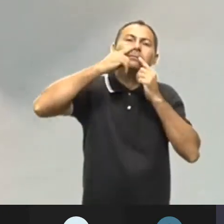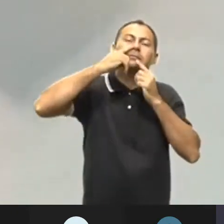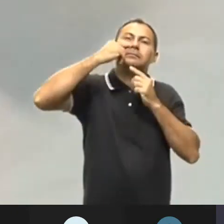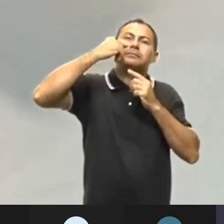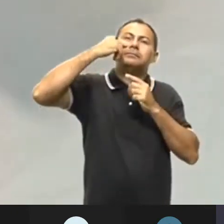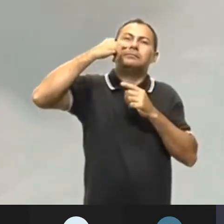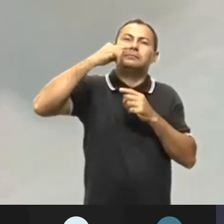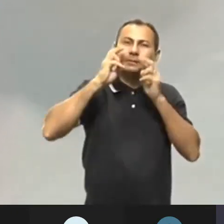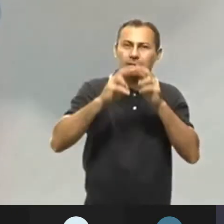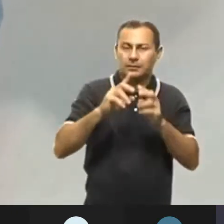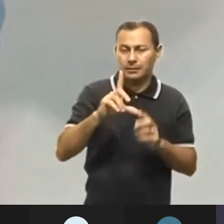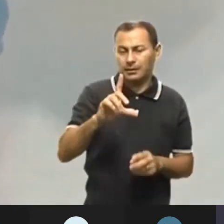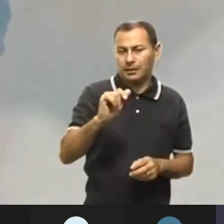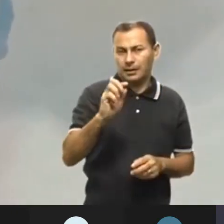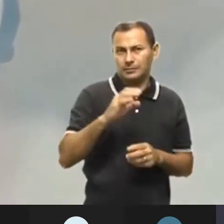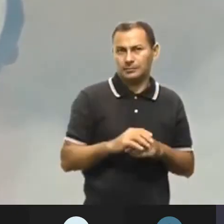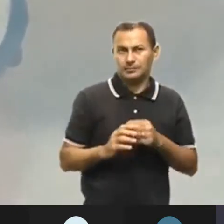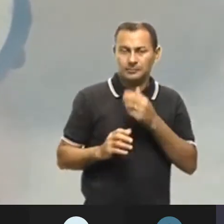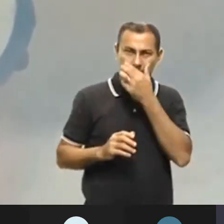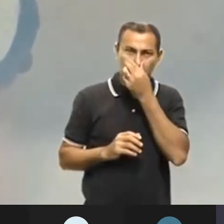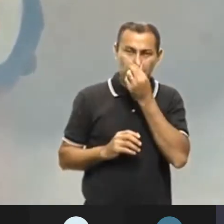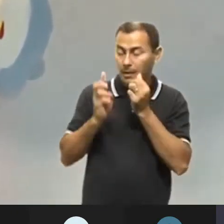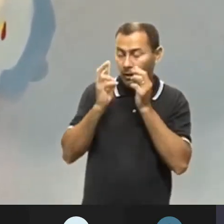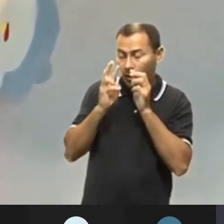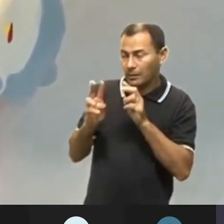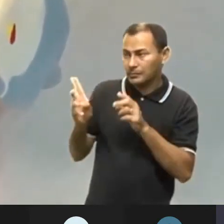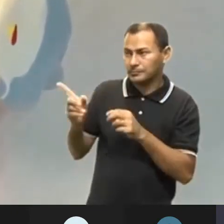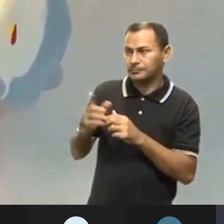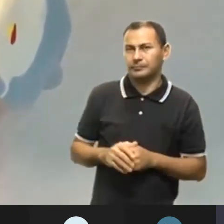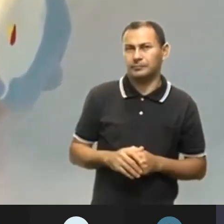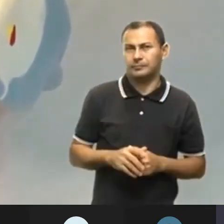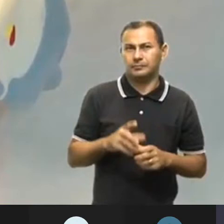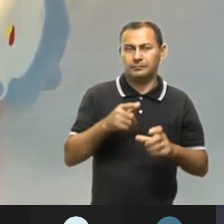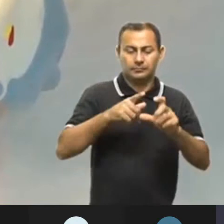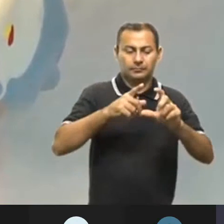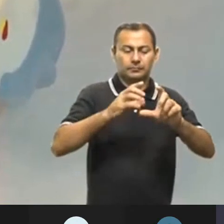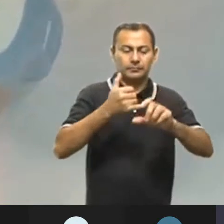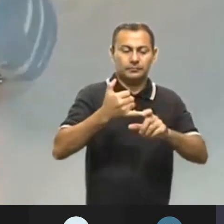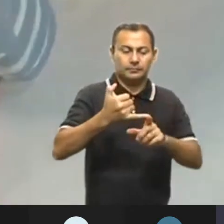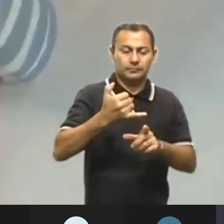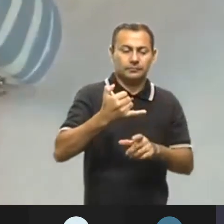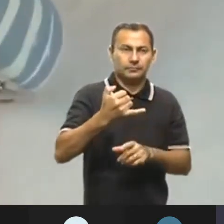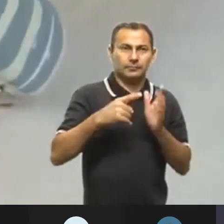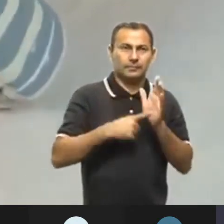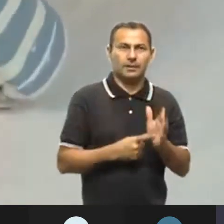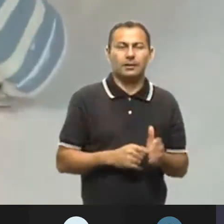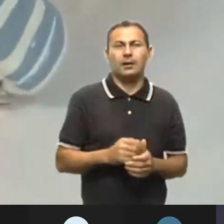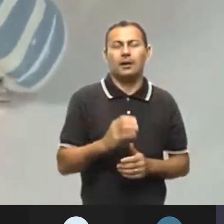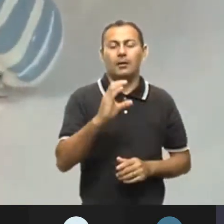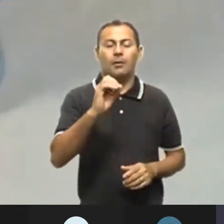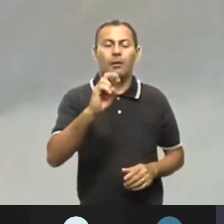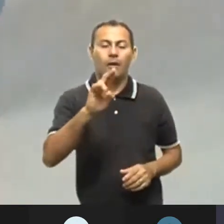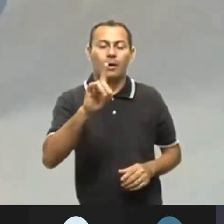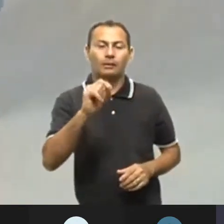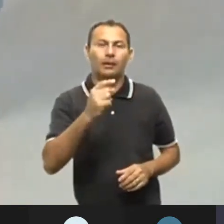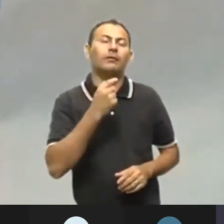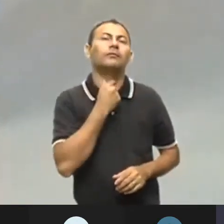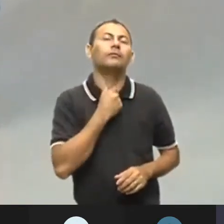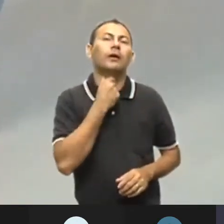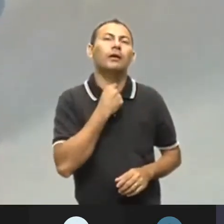lá dentro, bem lá dentro, ó, onde a minha caneta está apontando, nós temos as cordas